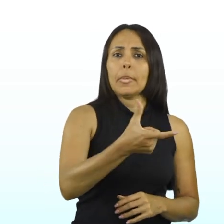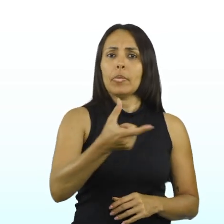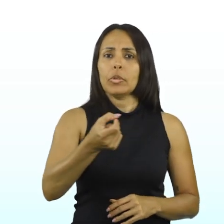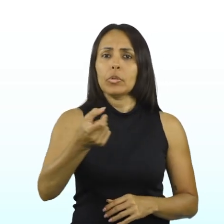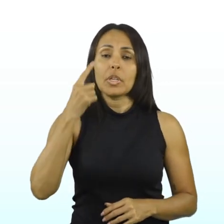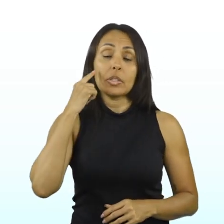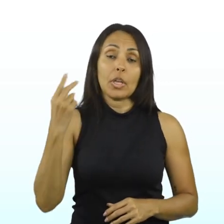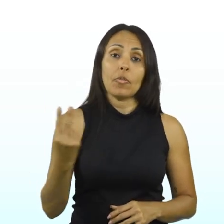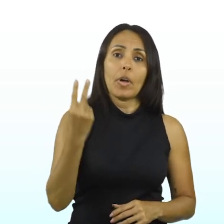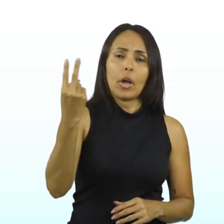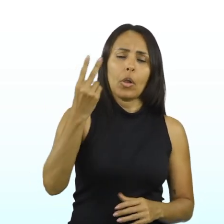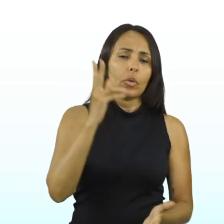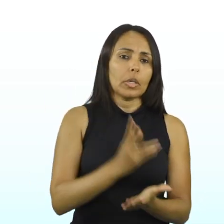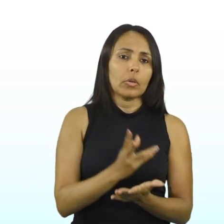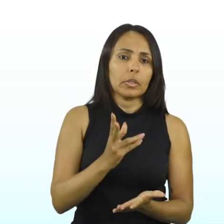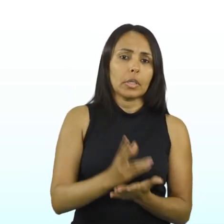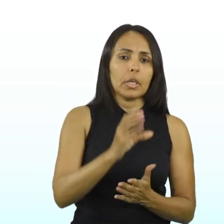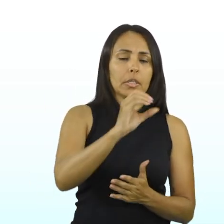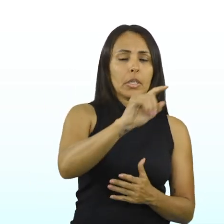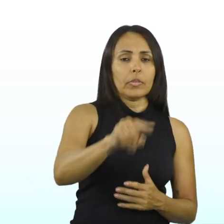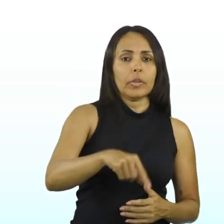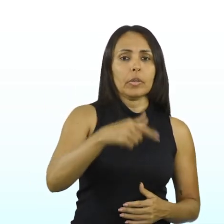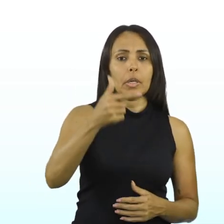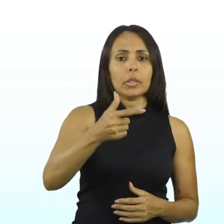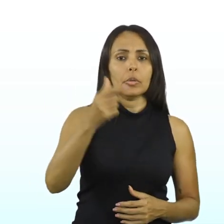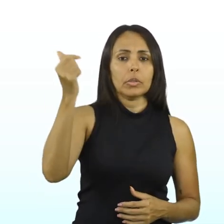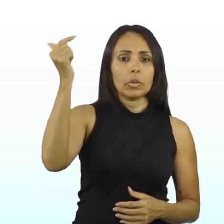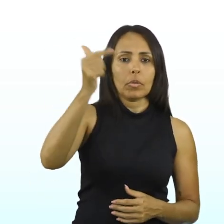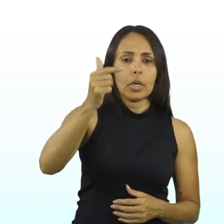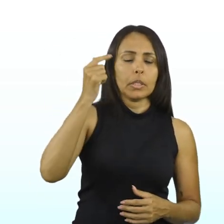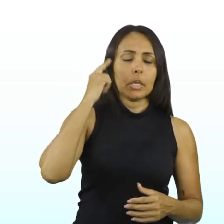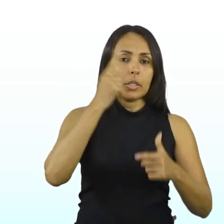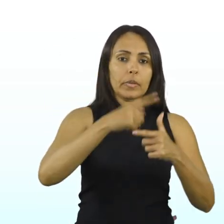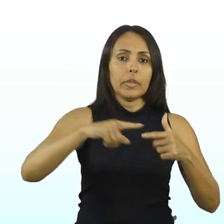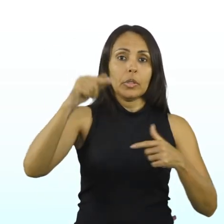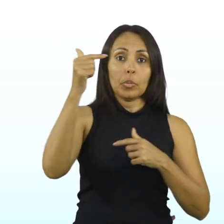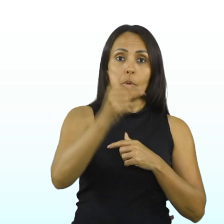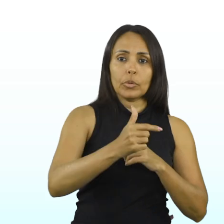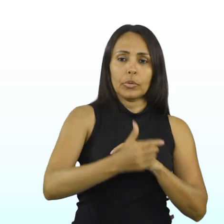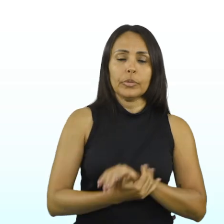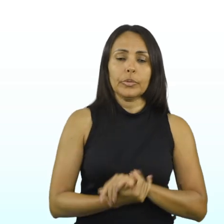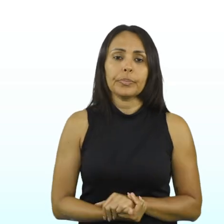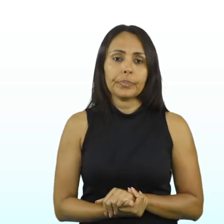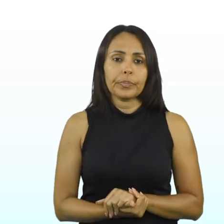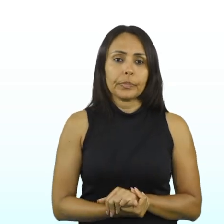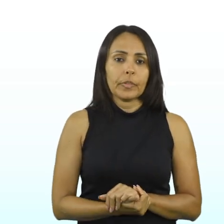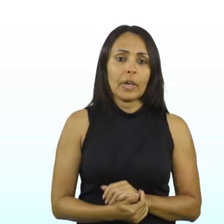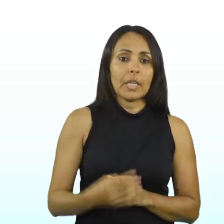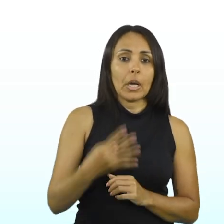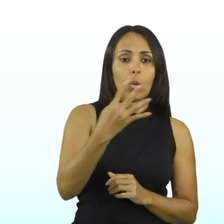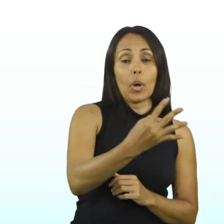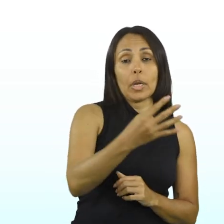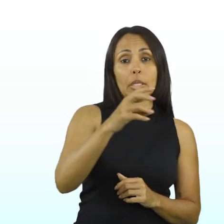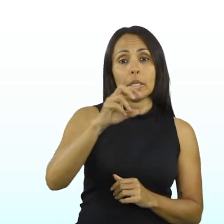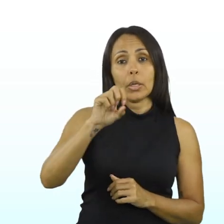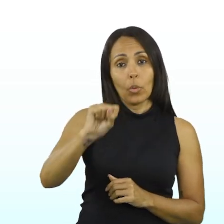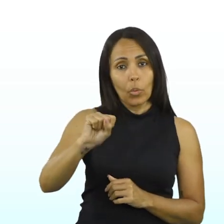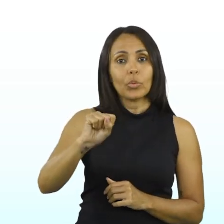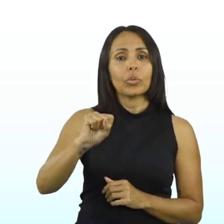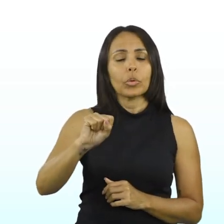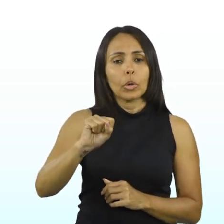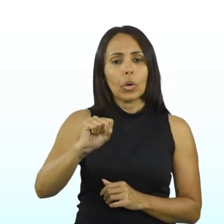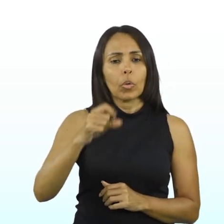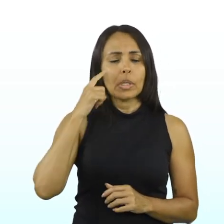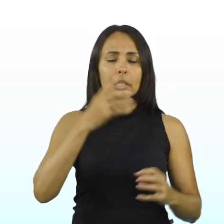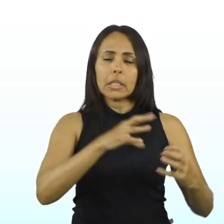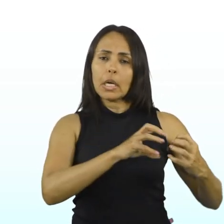que é o valor da constante elástica, vezes 0,2² dividido por 2. Isso tudo vai dar 48. Como